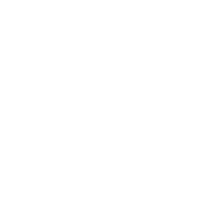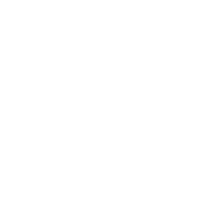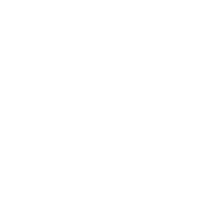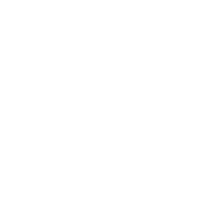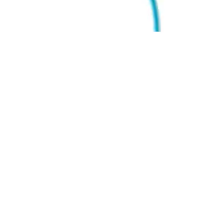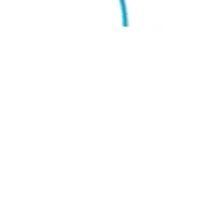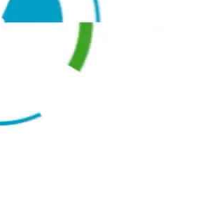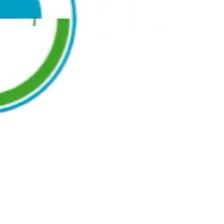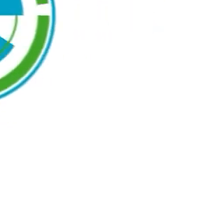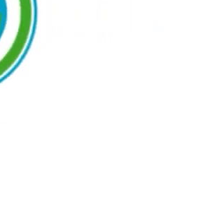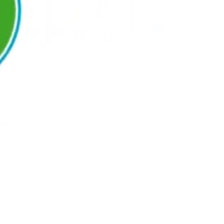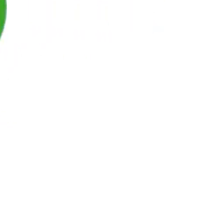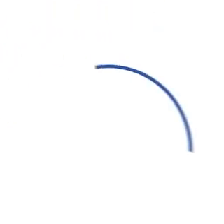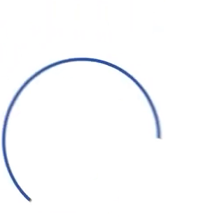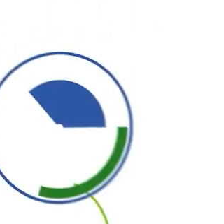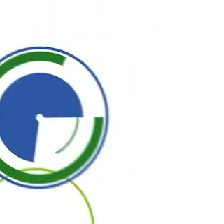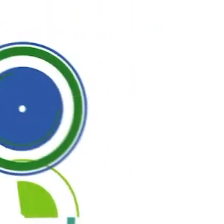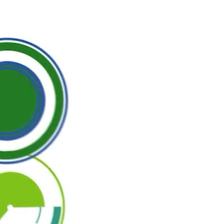E aí